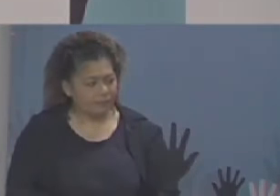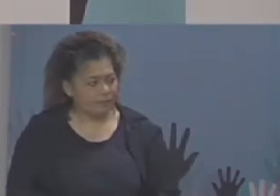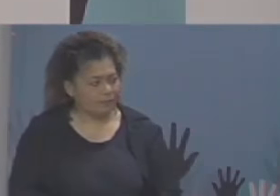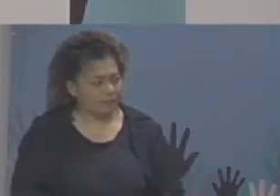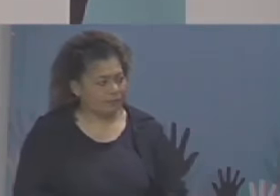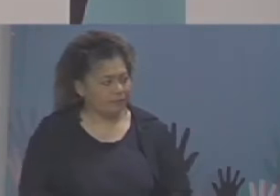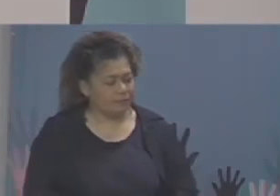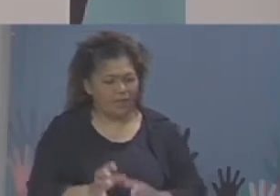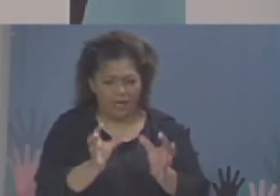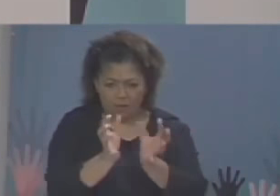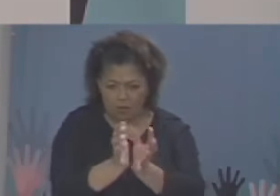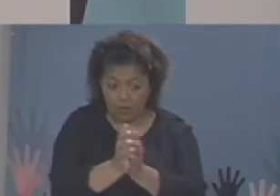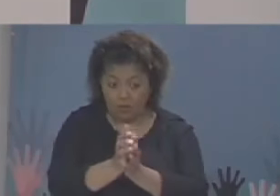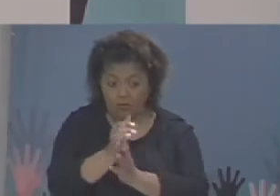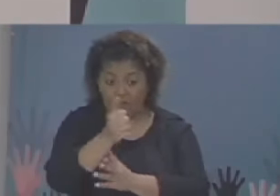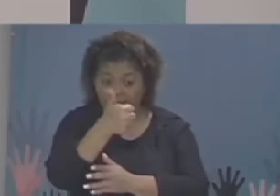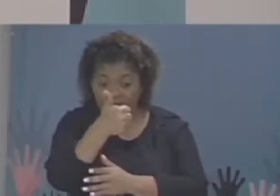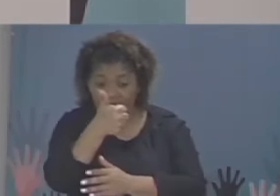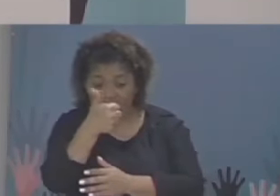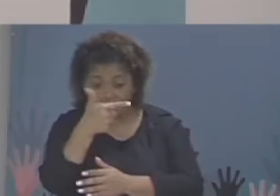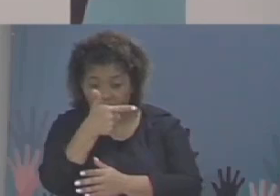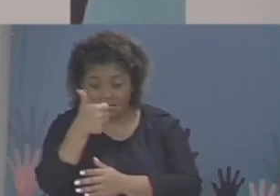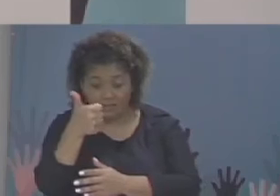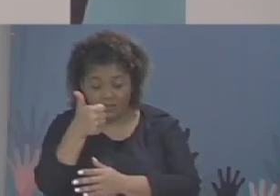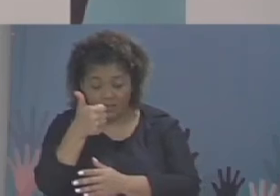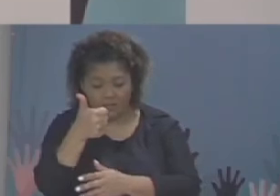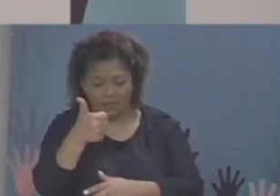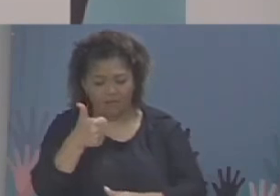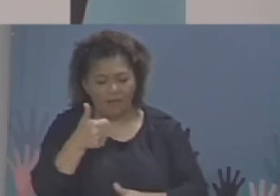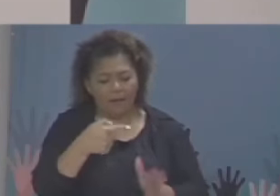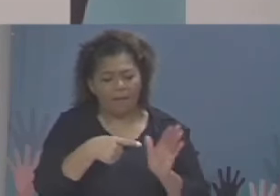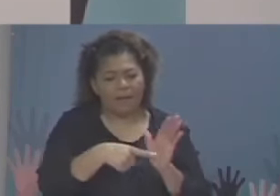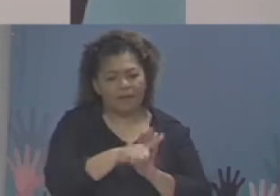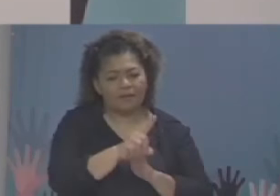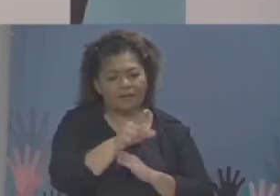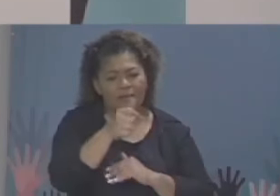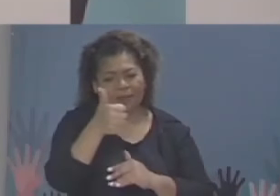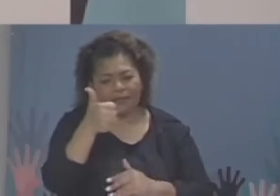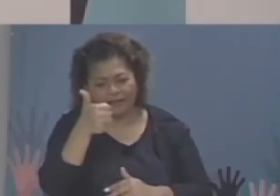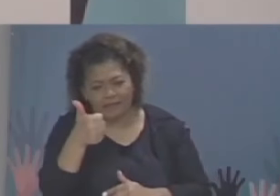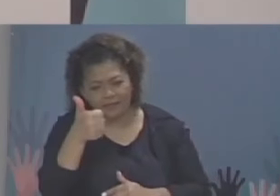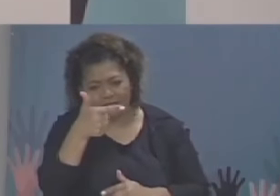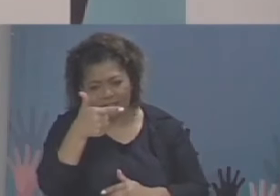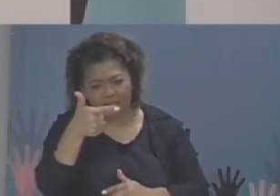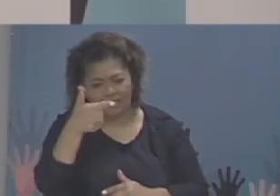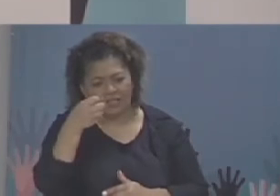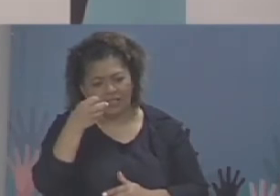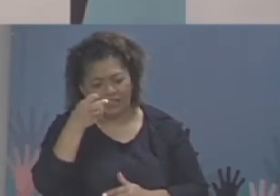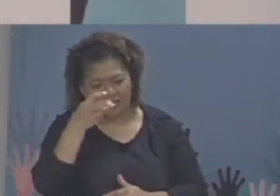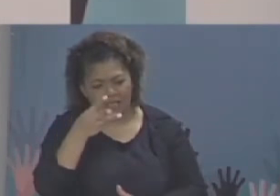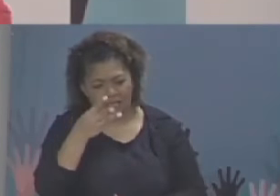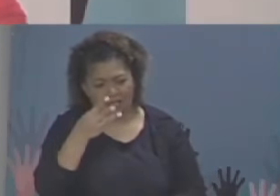Chapa 21, Luiz Anunciação, tem 1 minuto e 30 para fazer a sua pergunta.